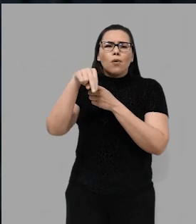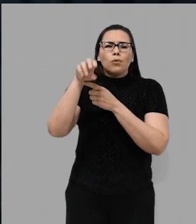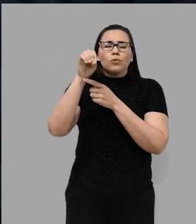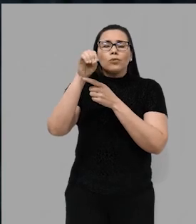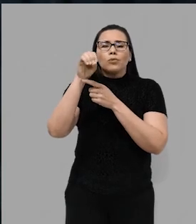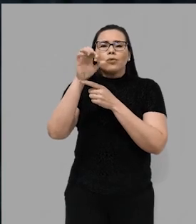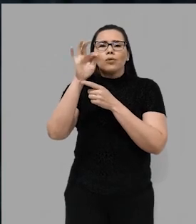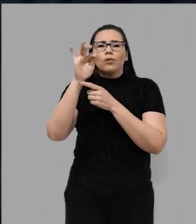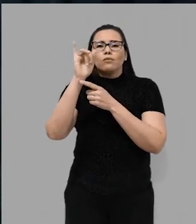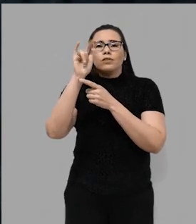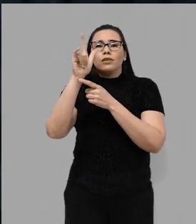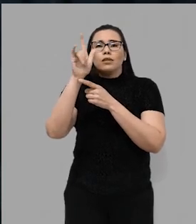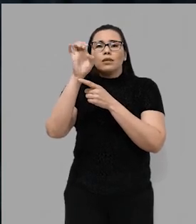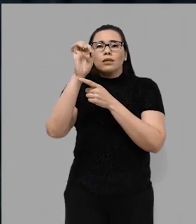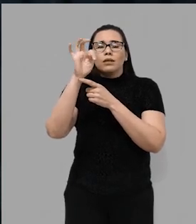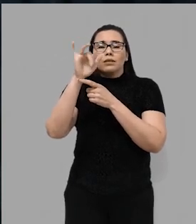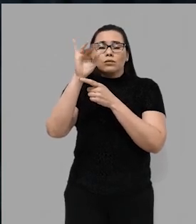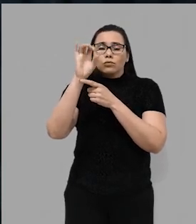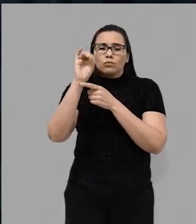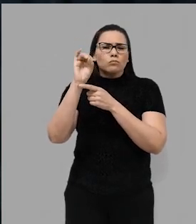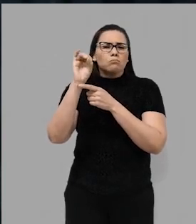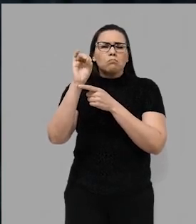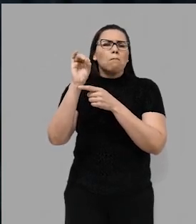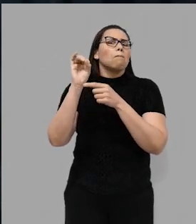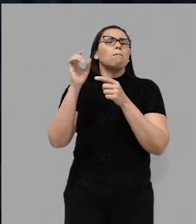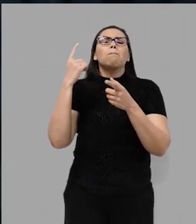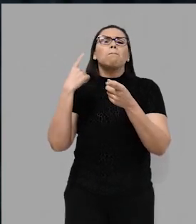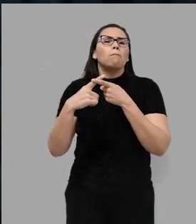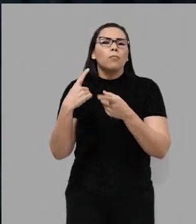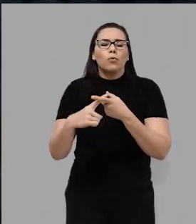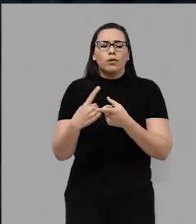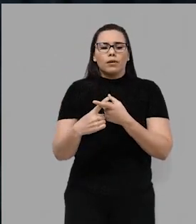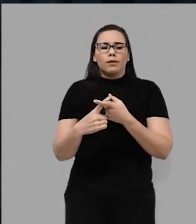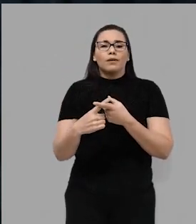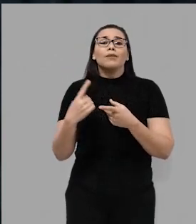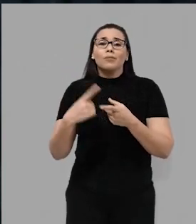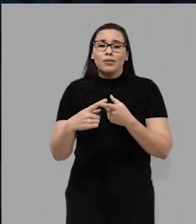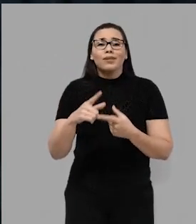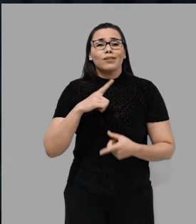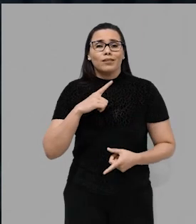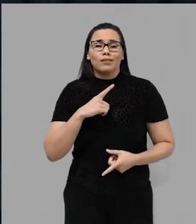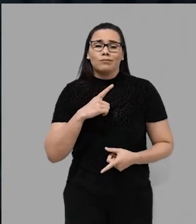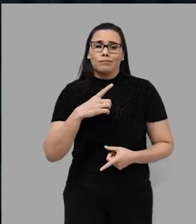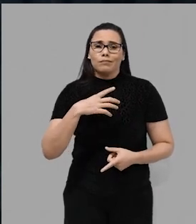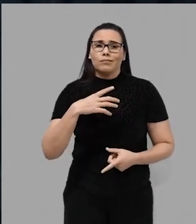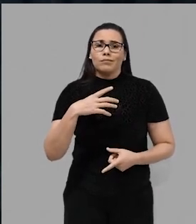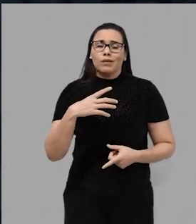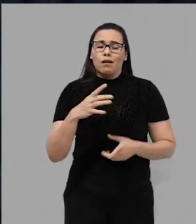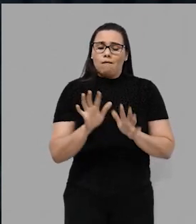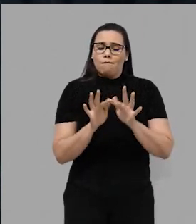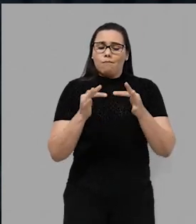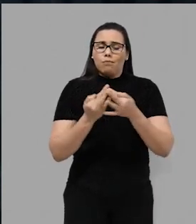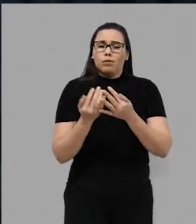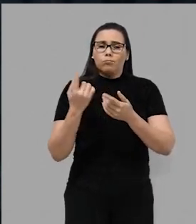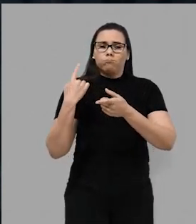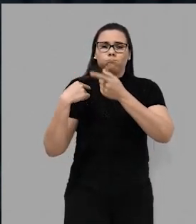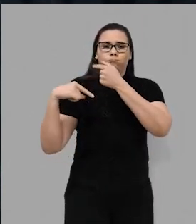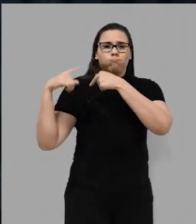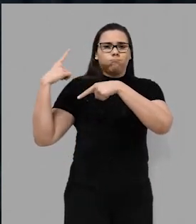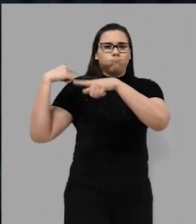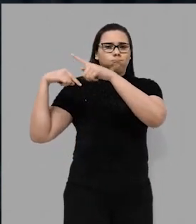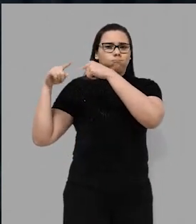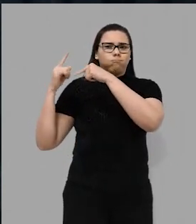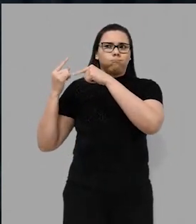o indivíduo D e o indivíduo E têm o mesmo ancestral comum. O termo mono quer